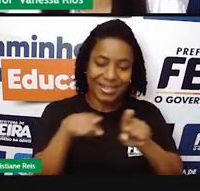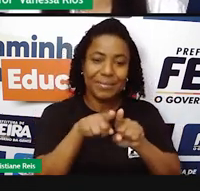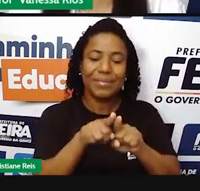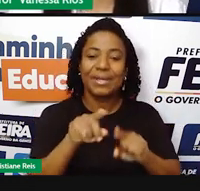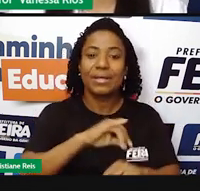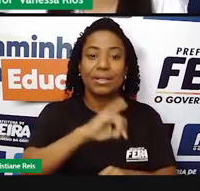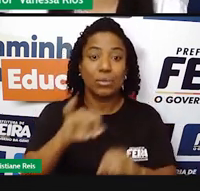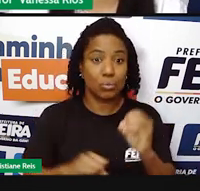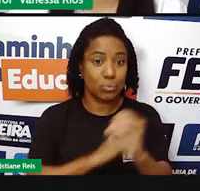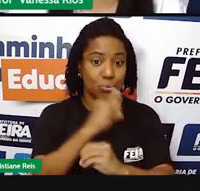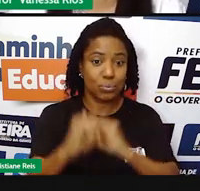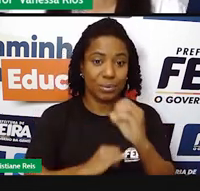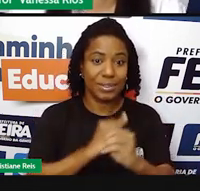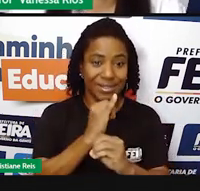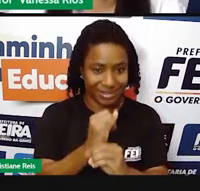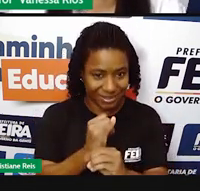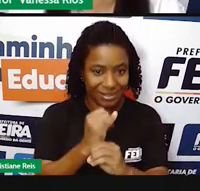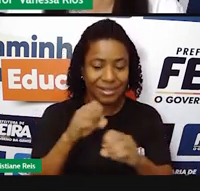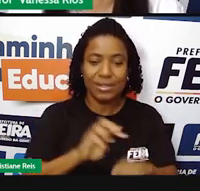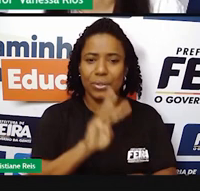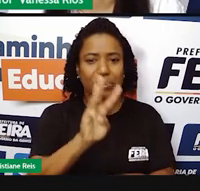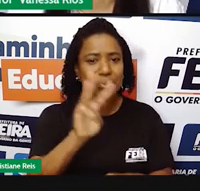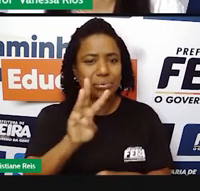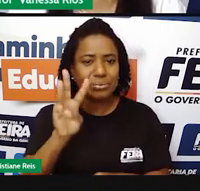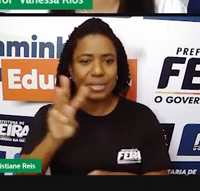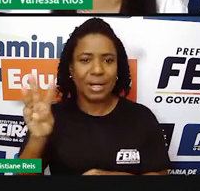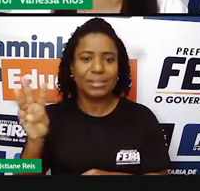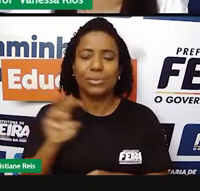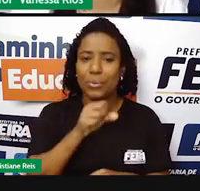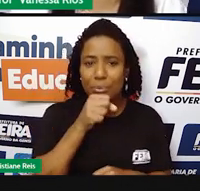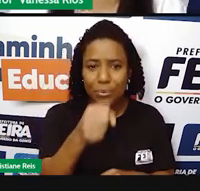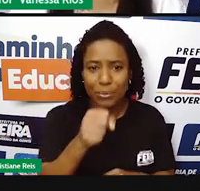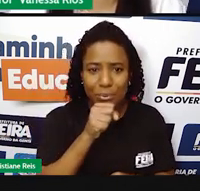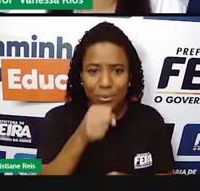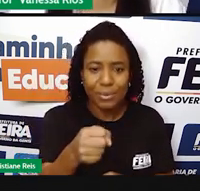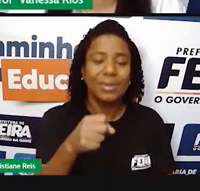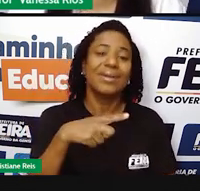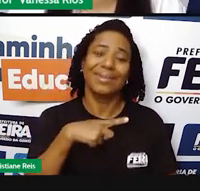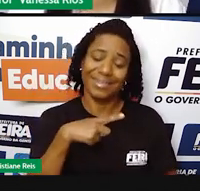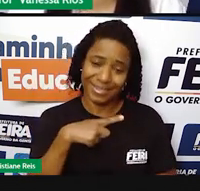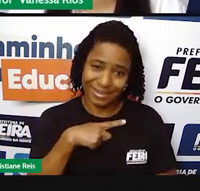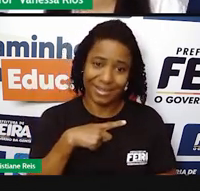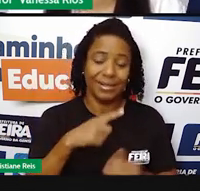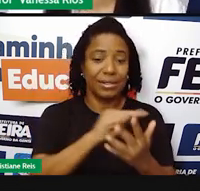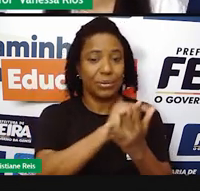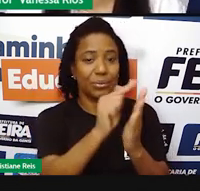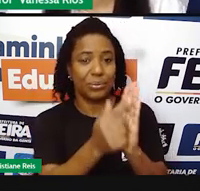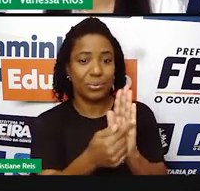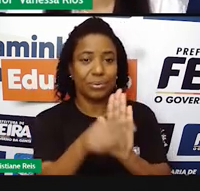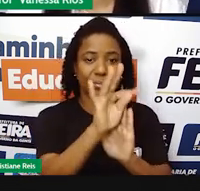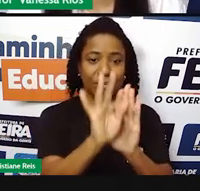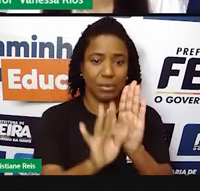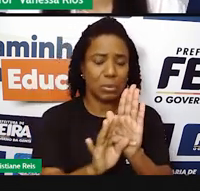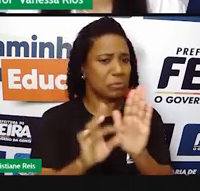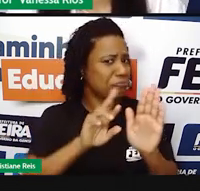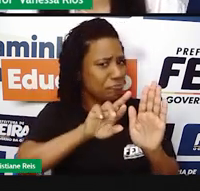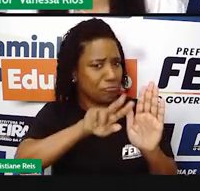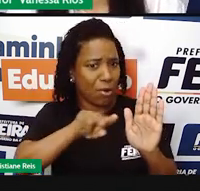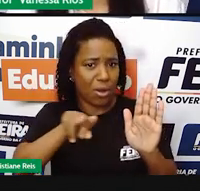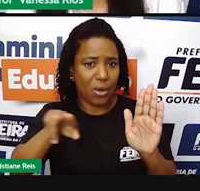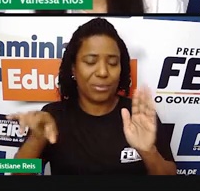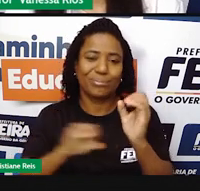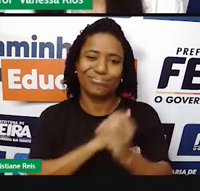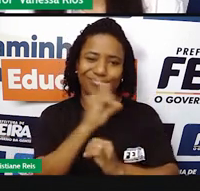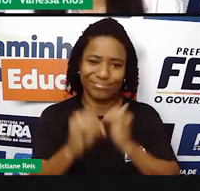internet. Então, existem vários outros meios de comunicação onde esse gênero textual pode aparecer. E a gente vai estudar um